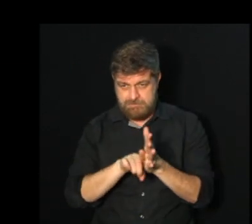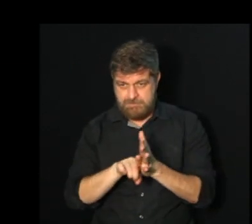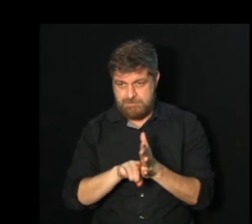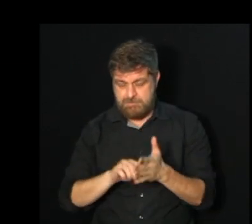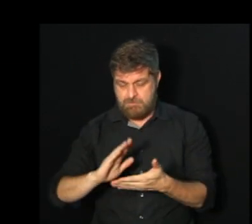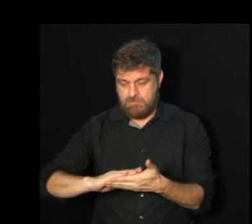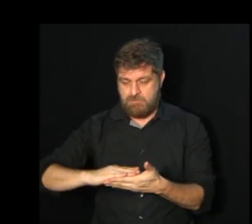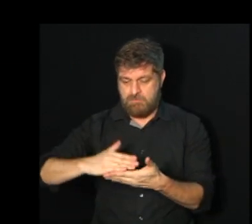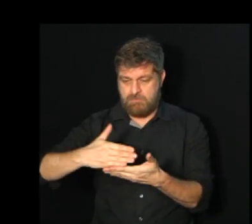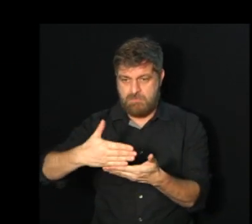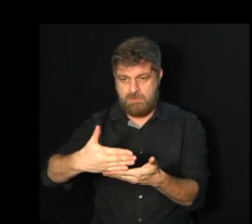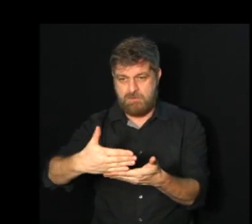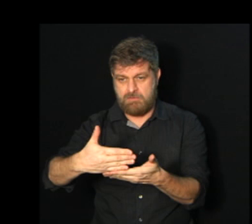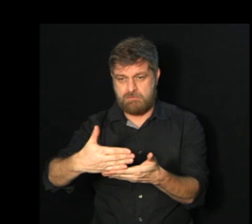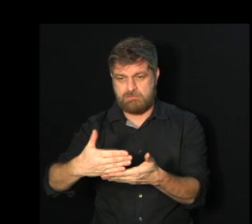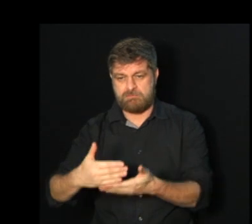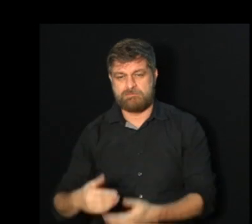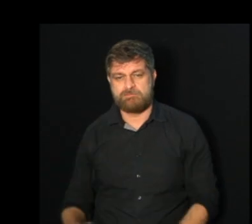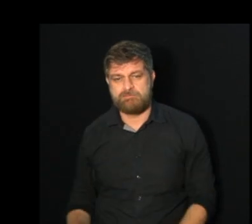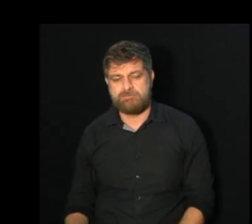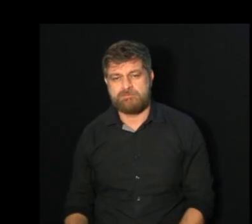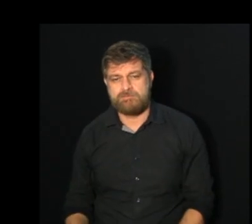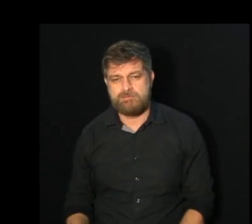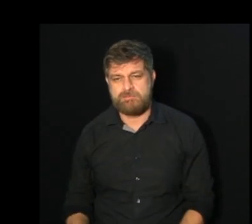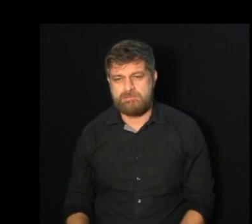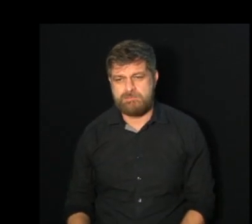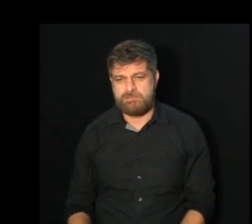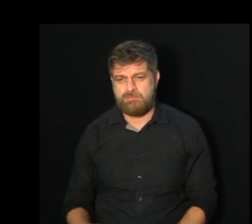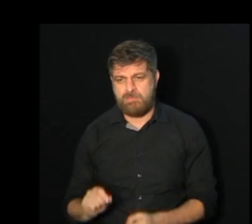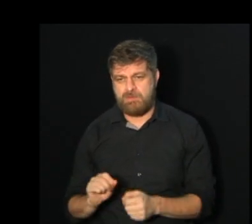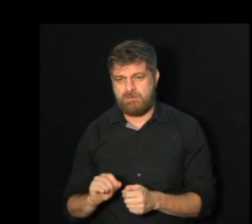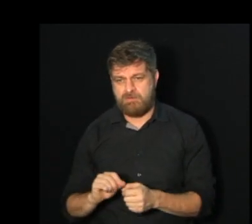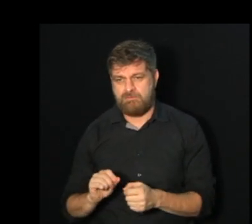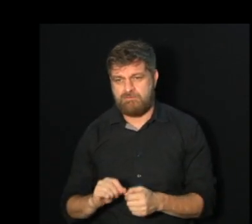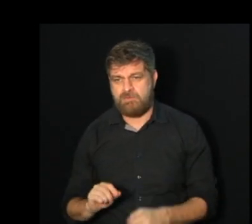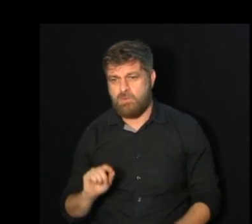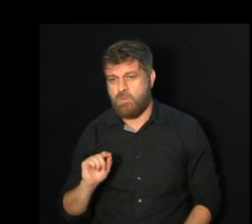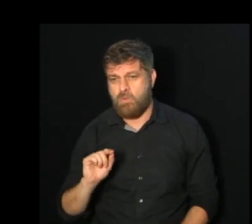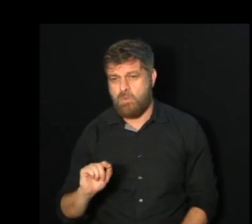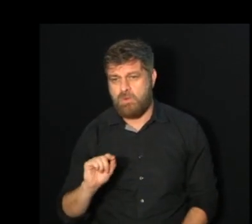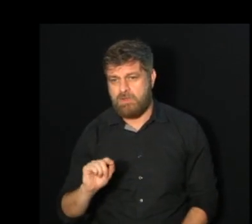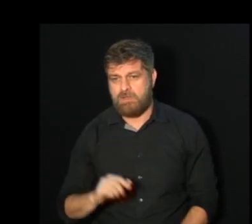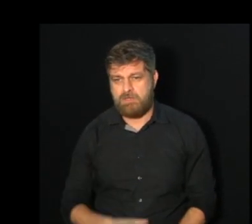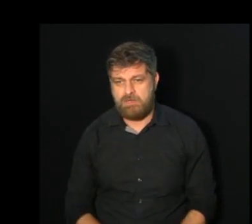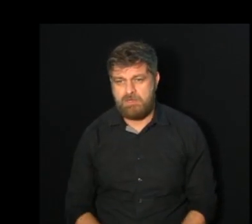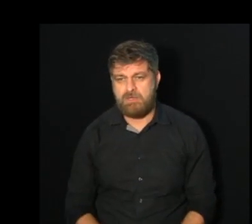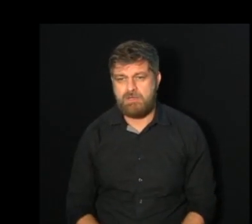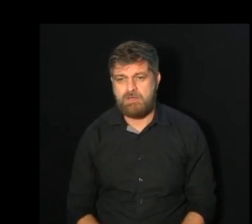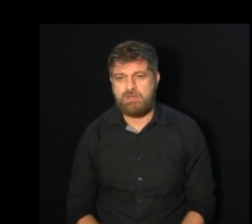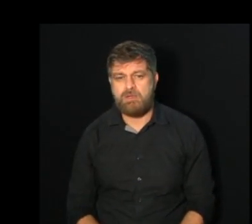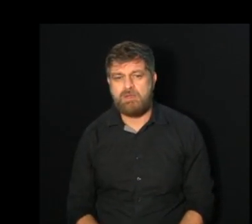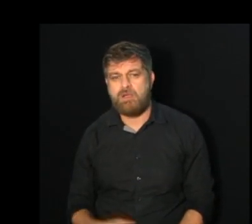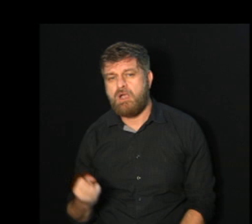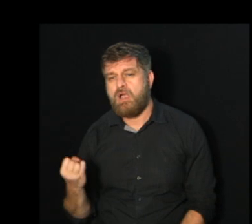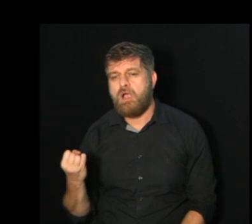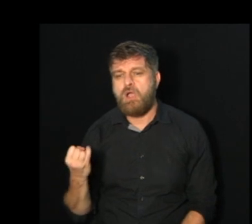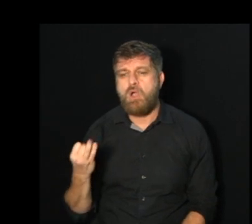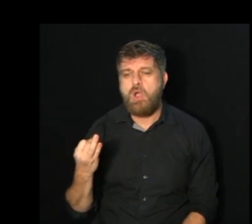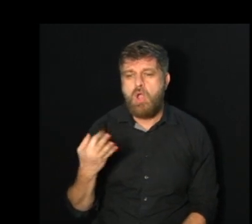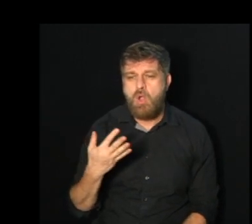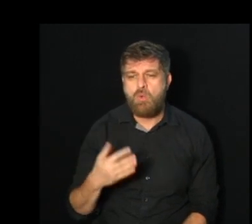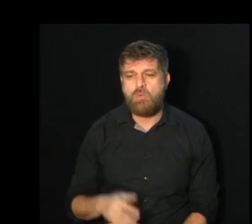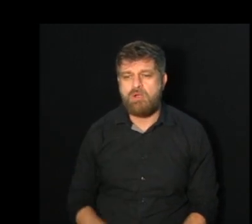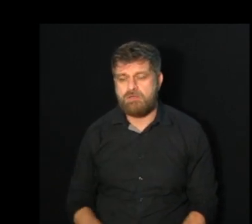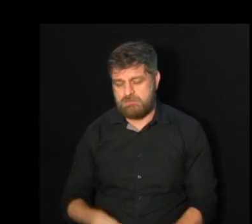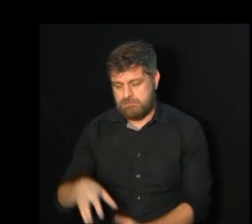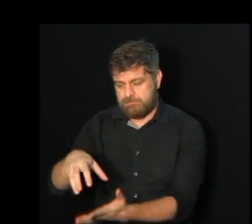aqui que está tocando a apresentação, e fiz uma medição de quantas